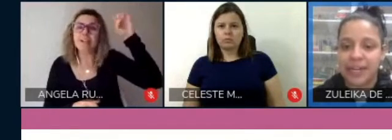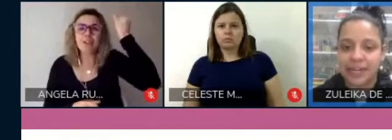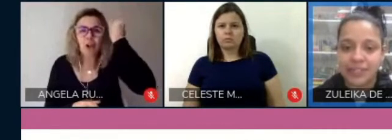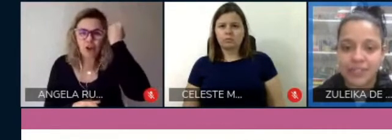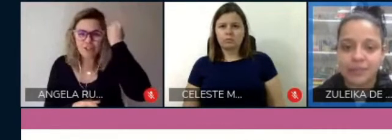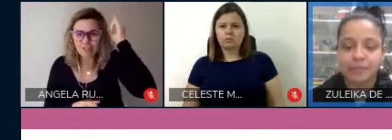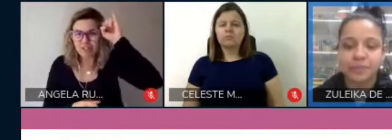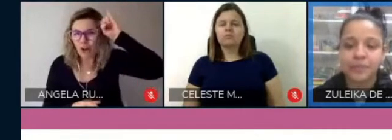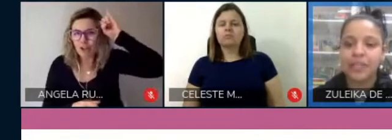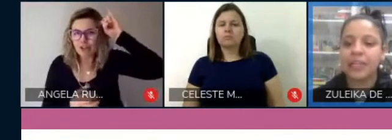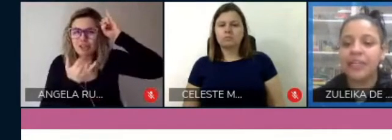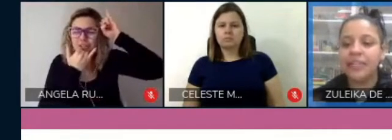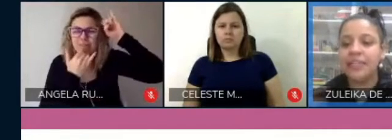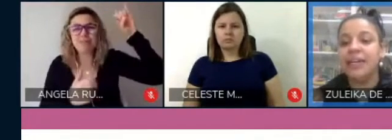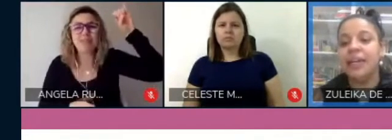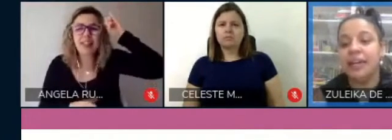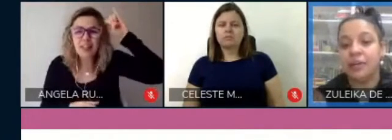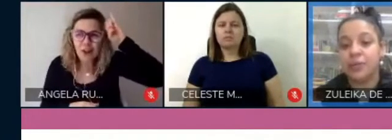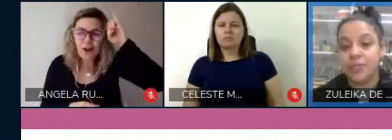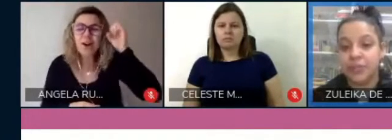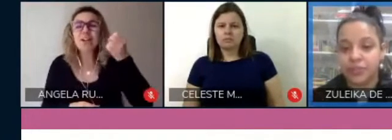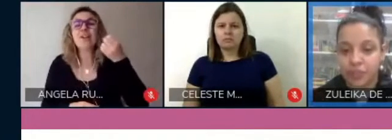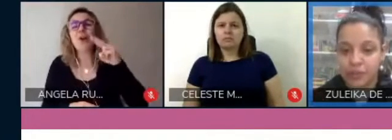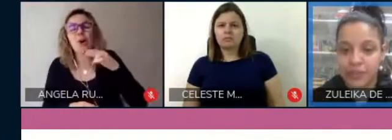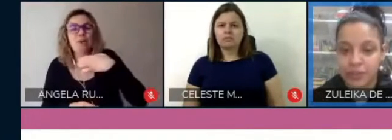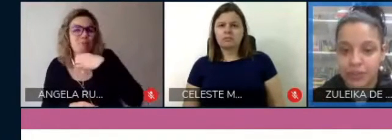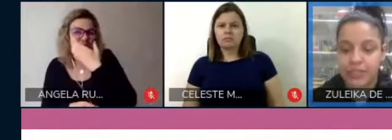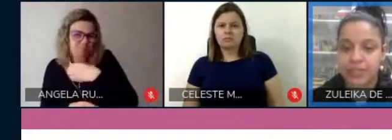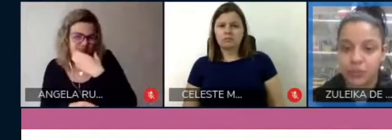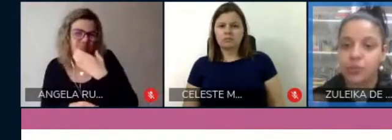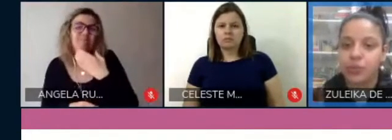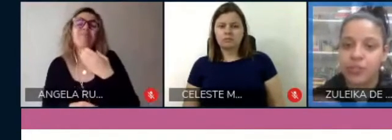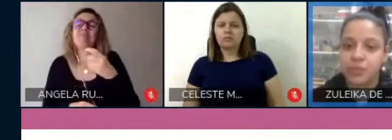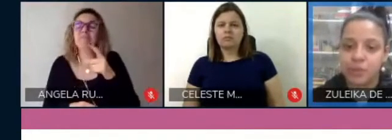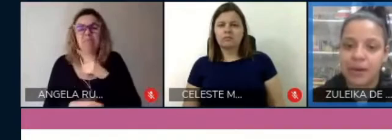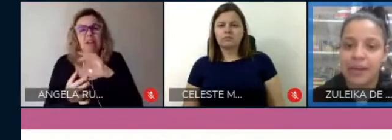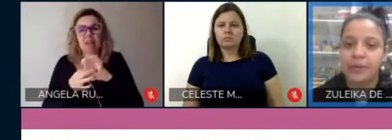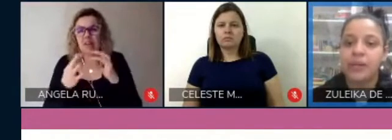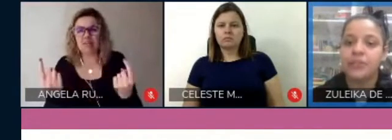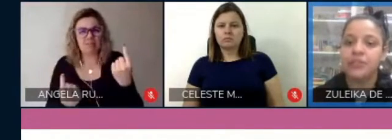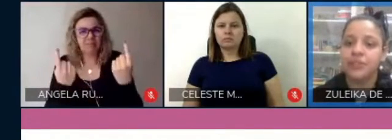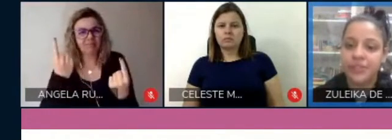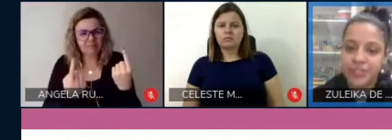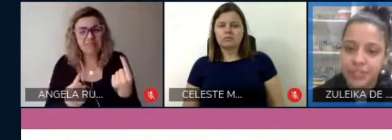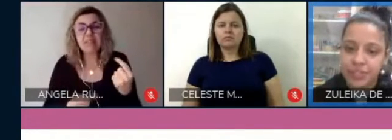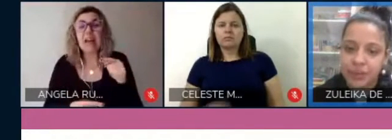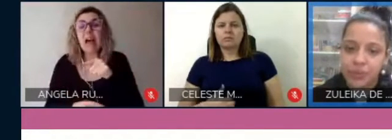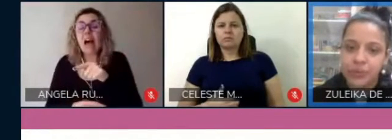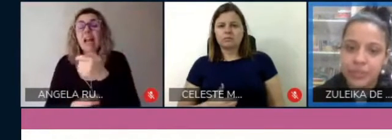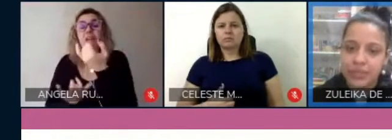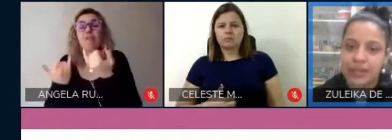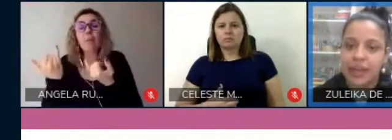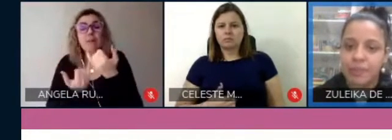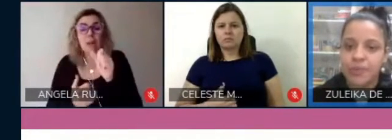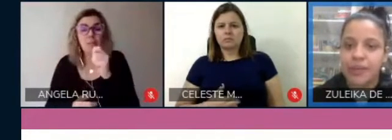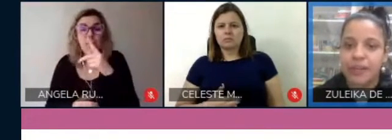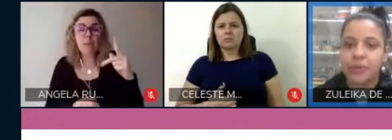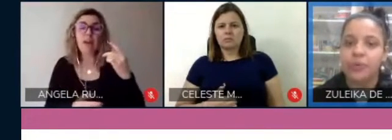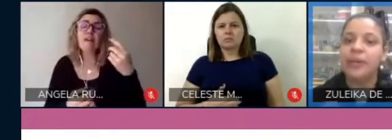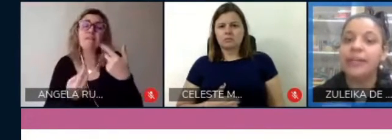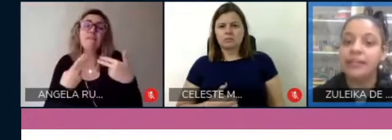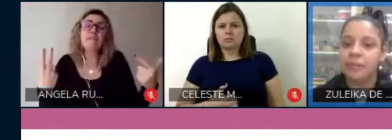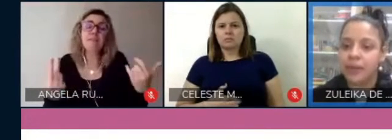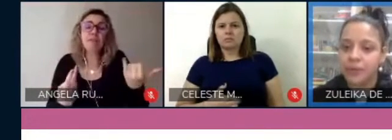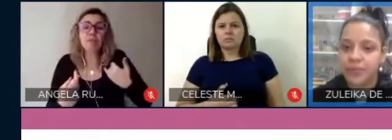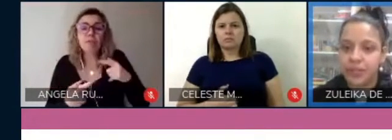duas possibilidades. E eu consigo informações no URGS Mobile de notícias da URGS,